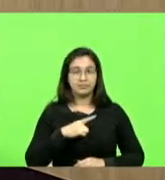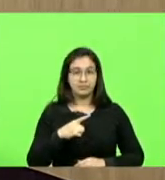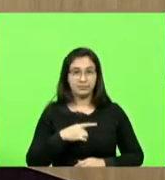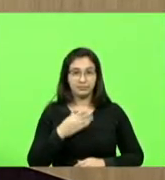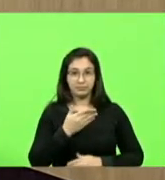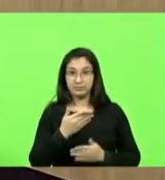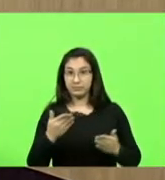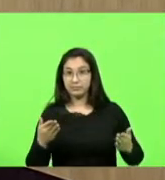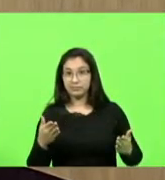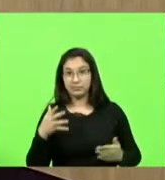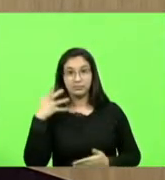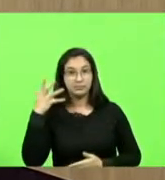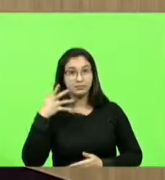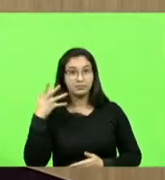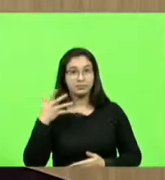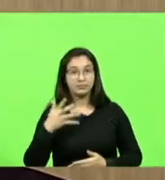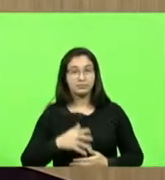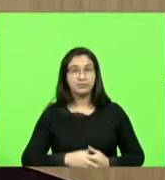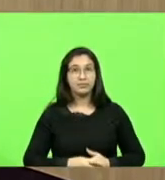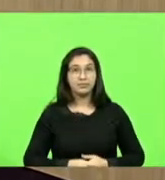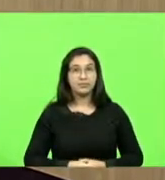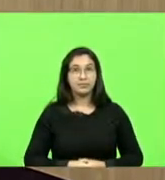palavra?